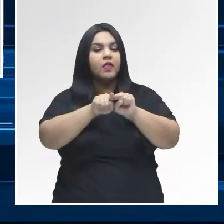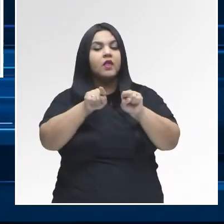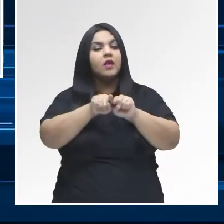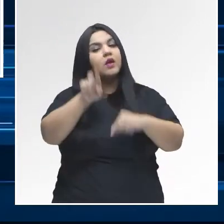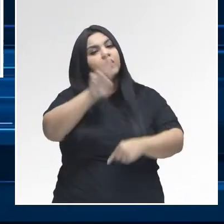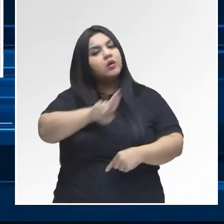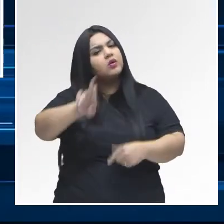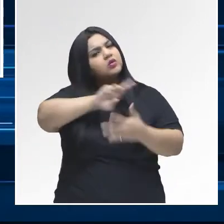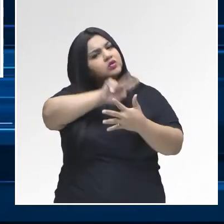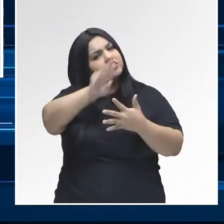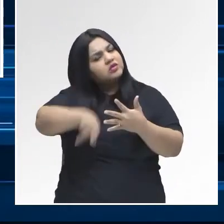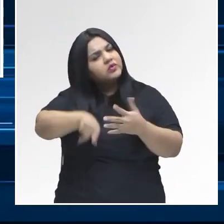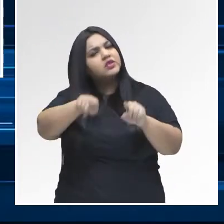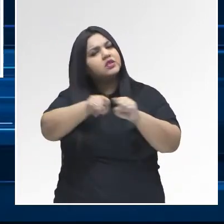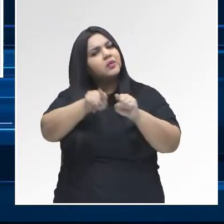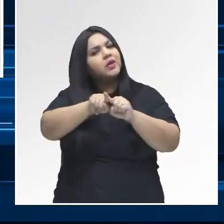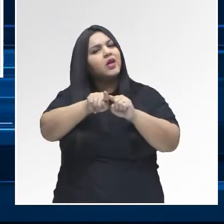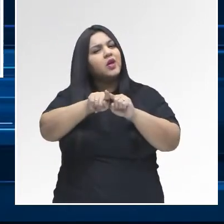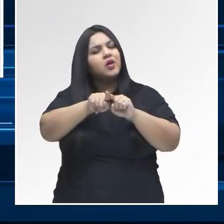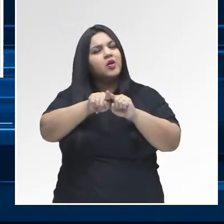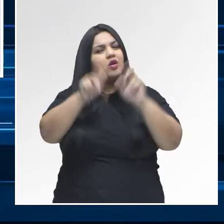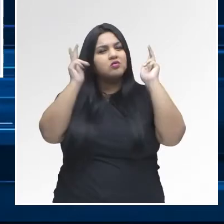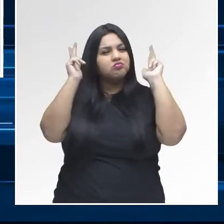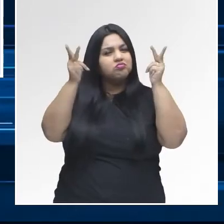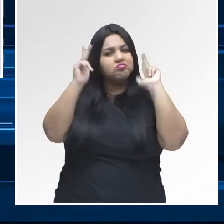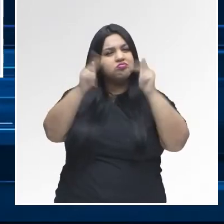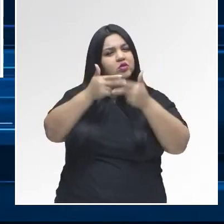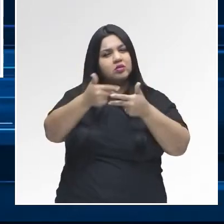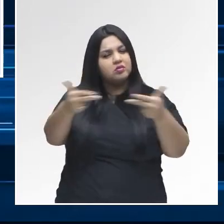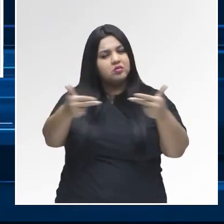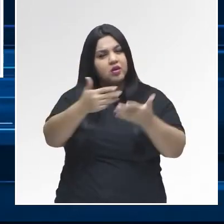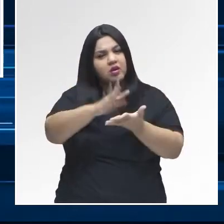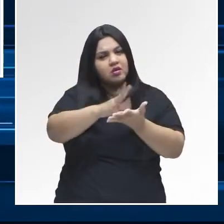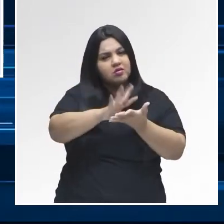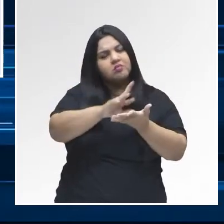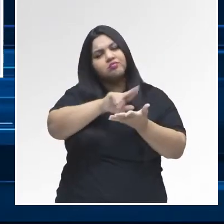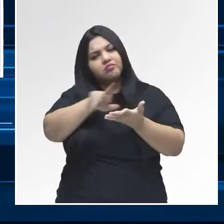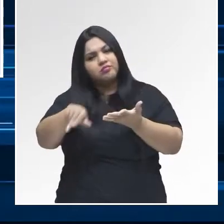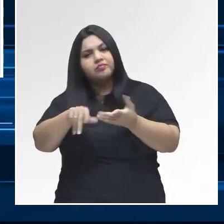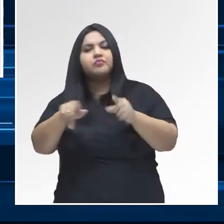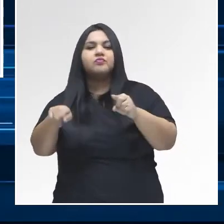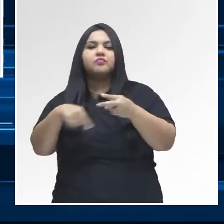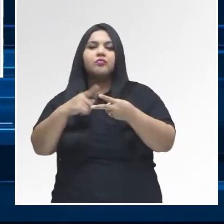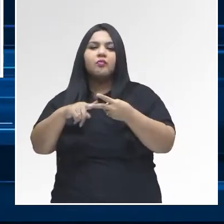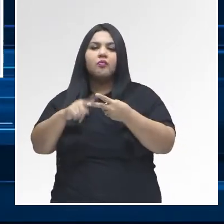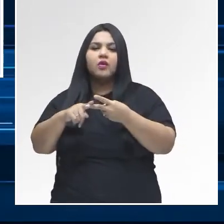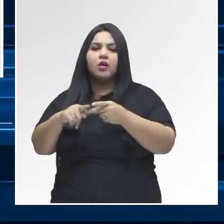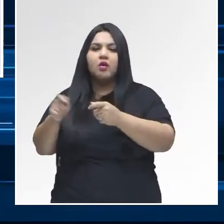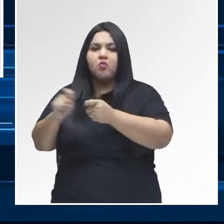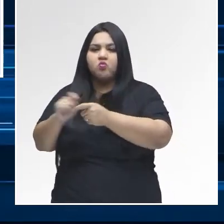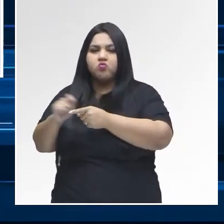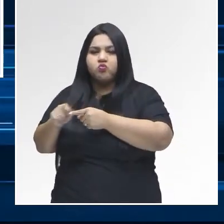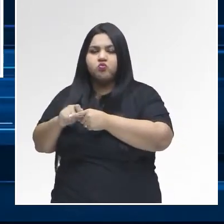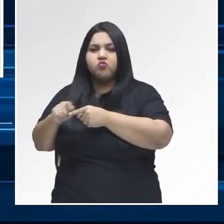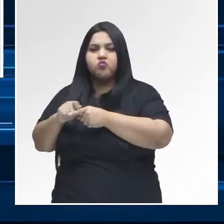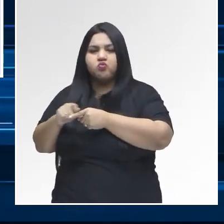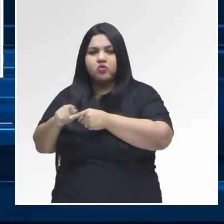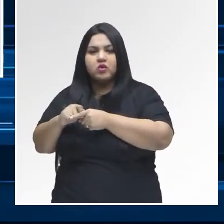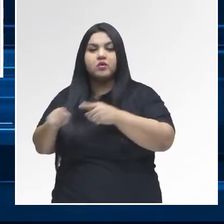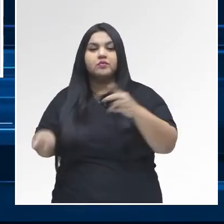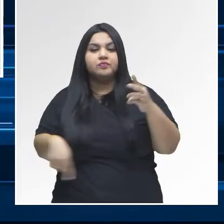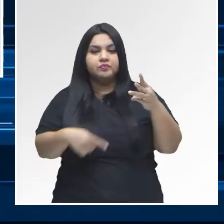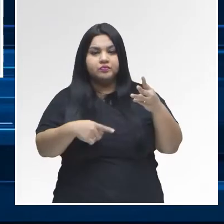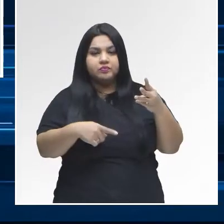por diversas outras bandas ali para produzir diversos outros ritmos, como samba e etc. O agogô, né? Ali nós temos também